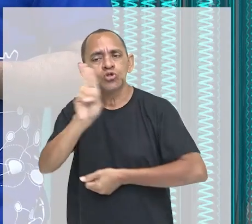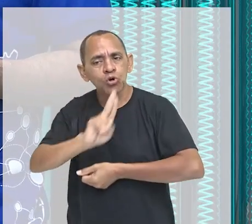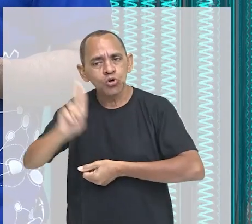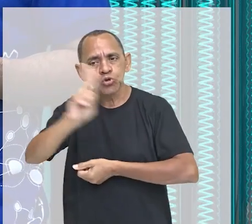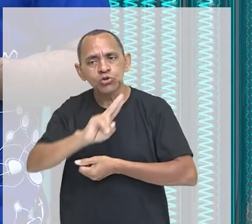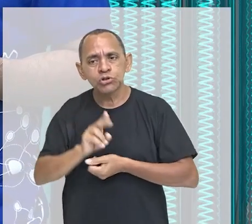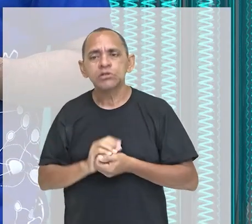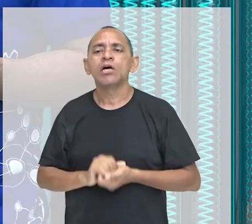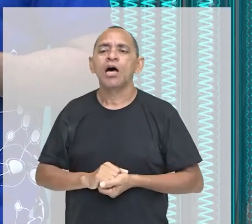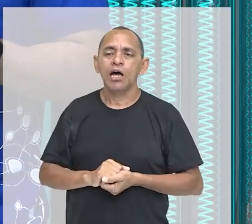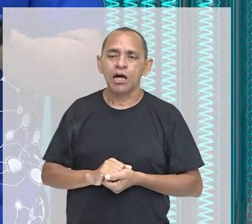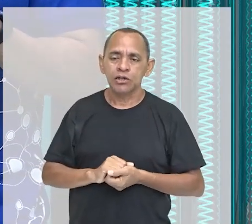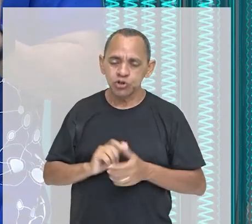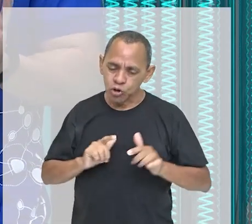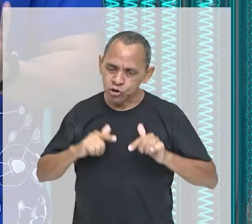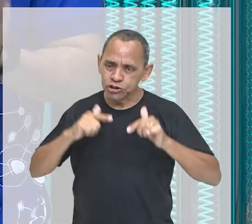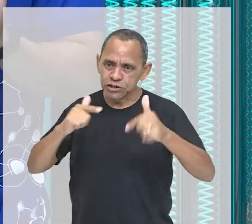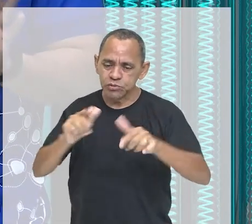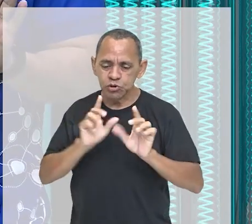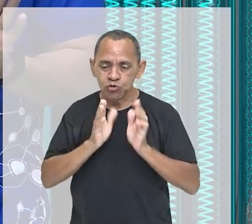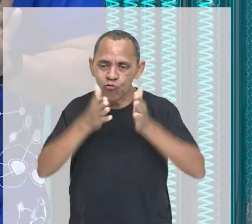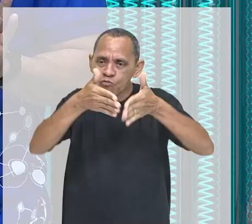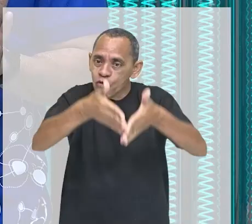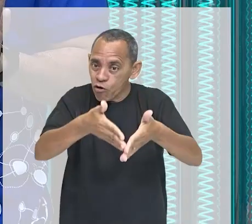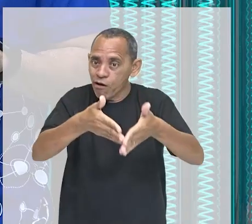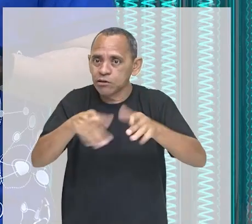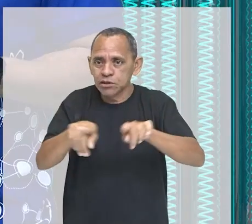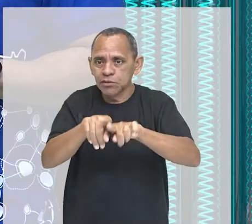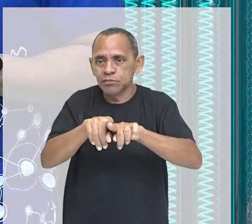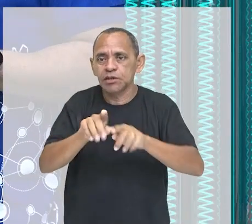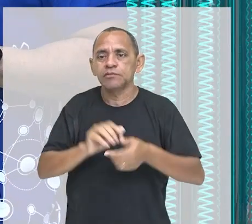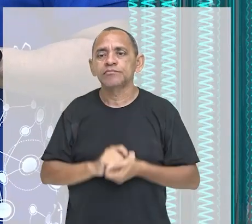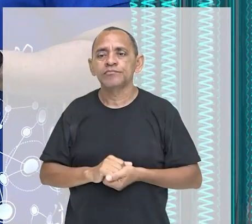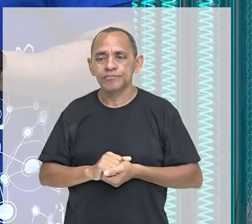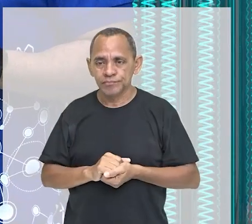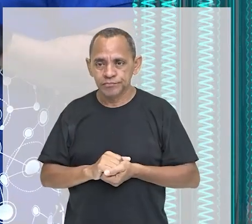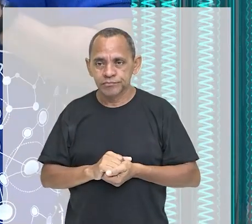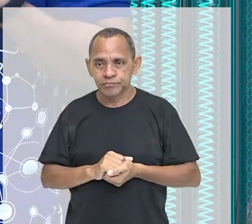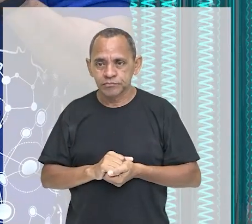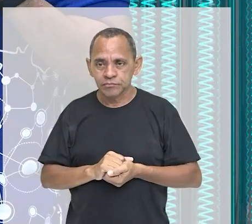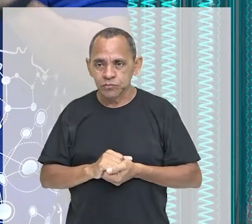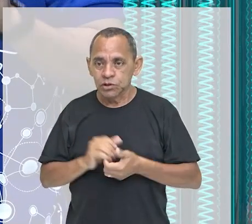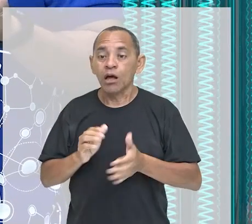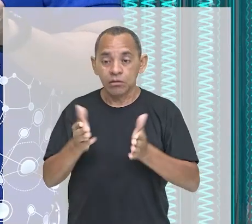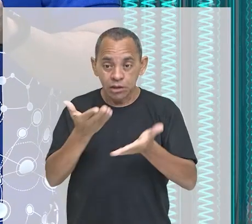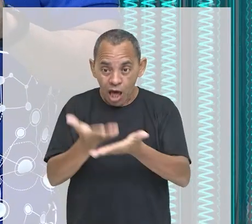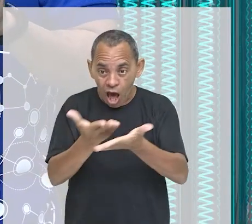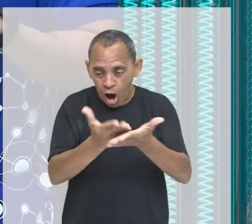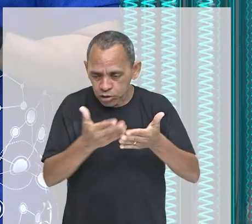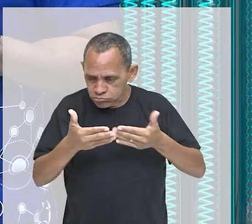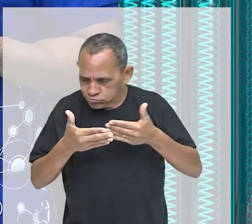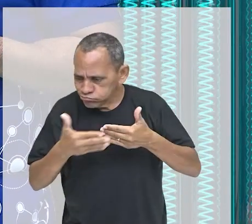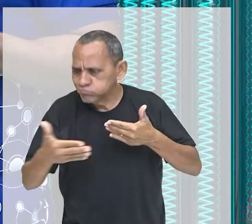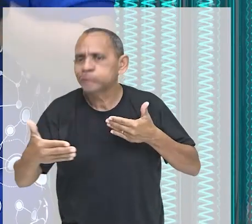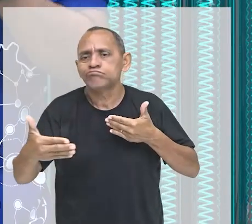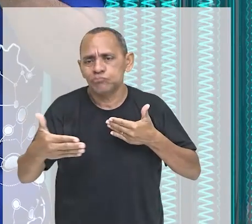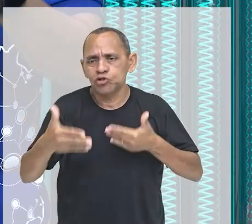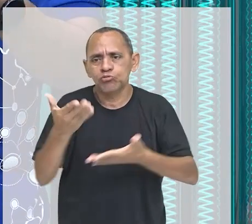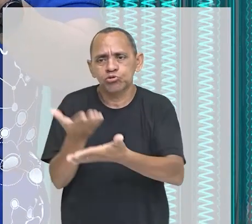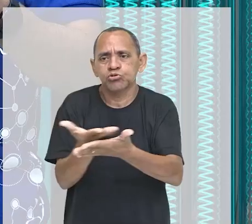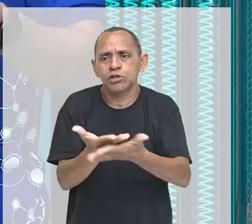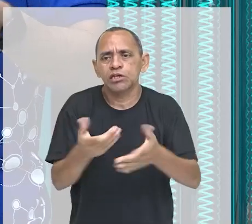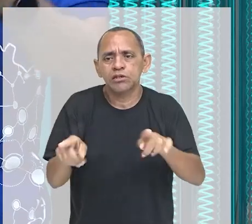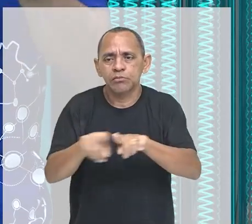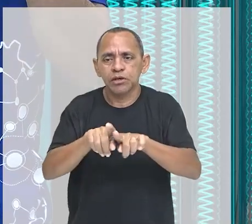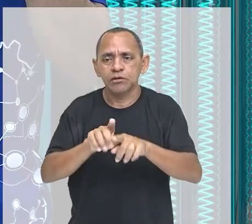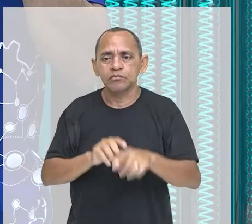utilizados em situações bem específicas. Fique tranquilo que a gente vai ver tudo isso ao longo da aula. Então, a primeira oração vai estar no passado,